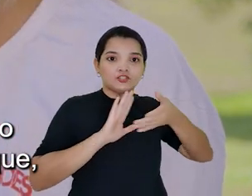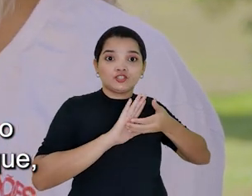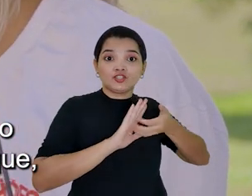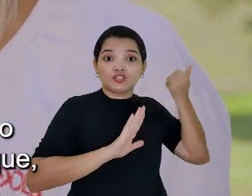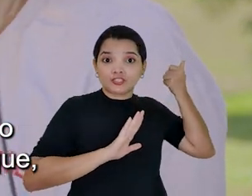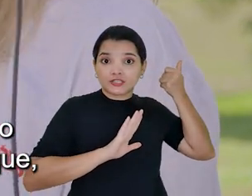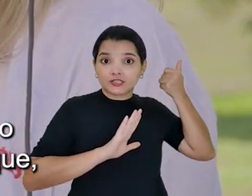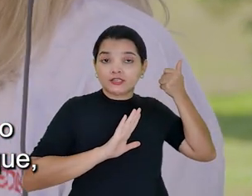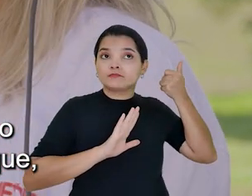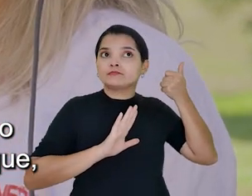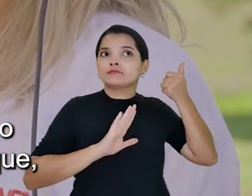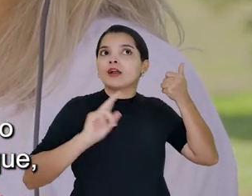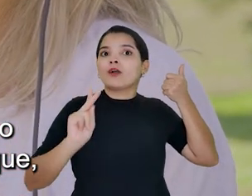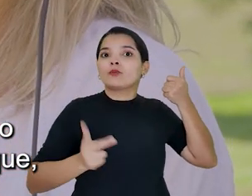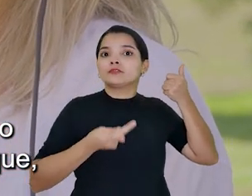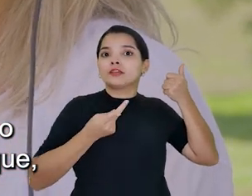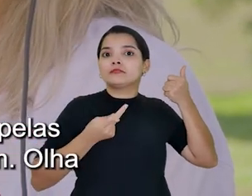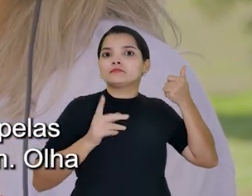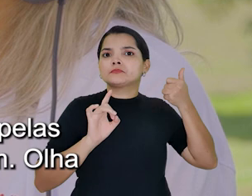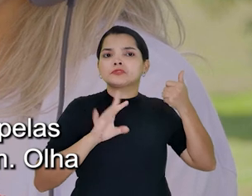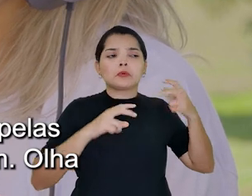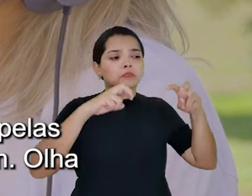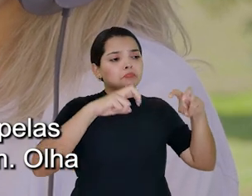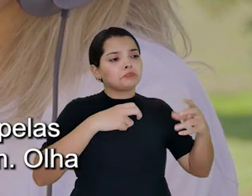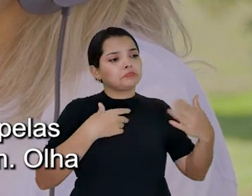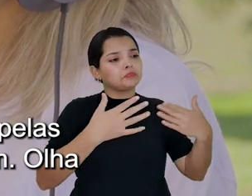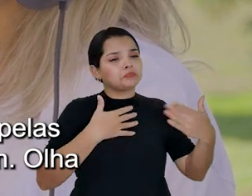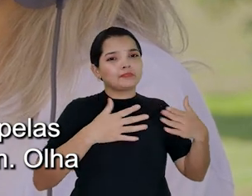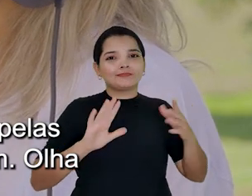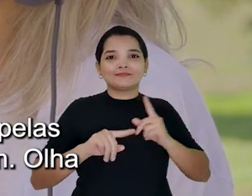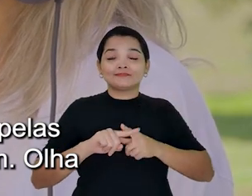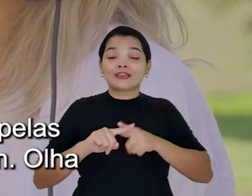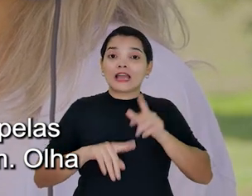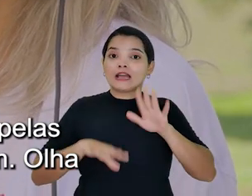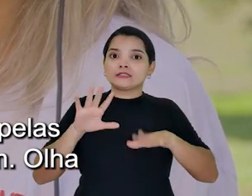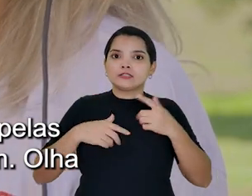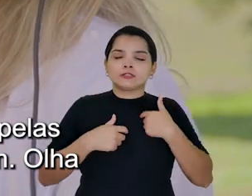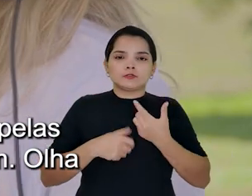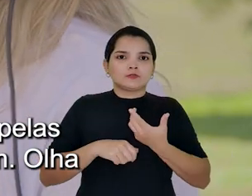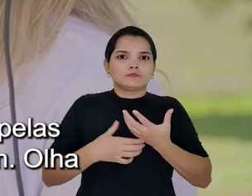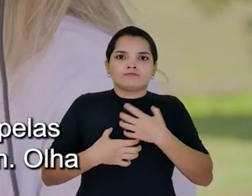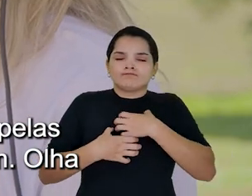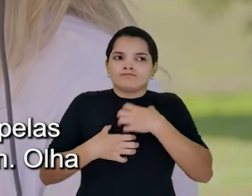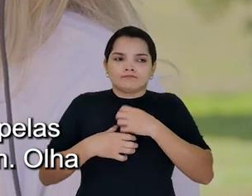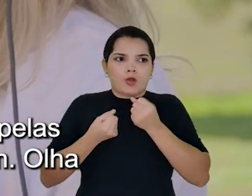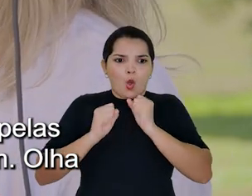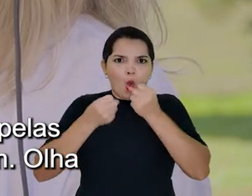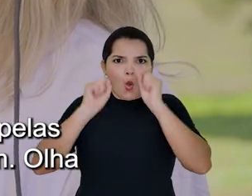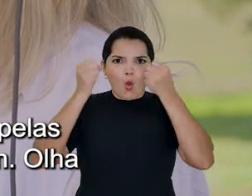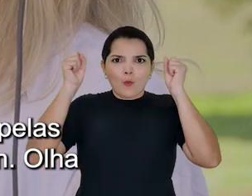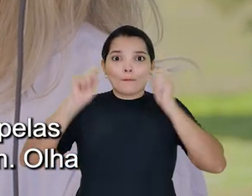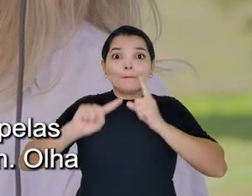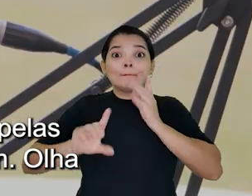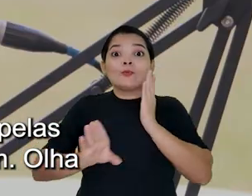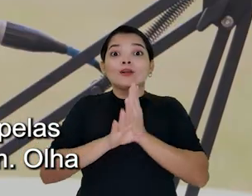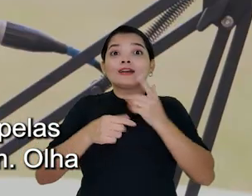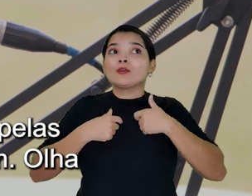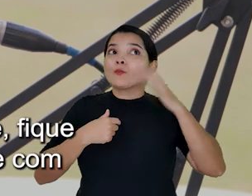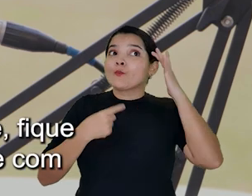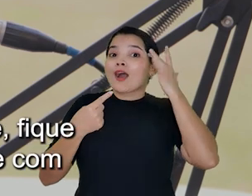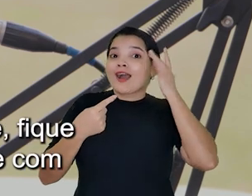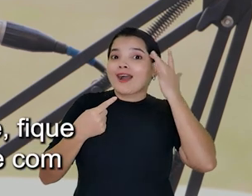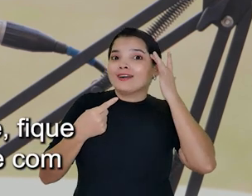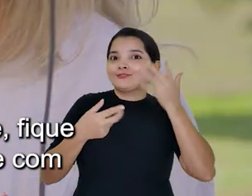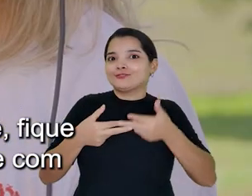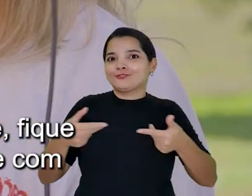isso isso já nos afasta da emoção porque muitas vezes a gente é embolado na emoção Pelas nossas interpretações e não pela verdade uhum